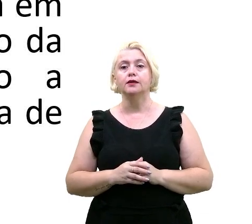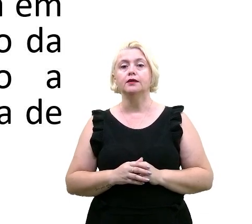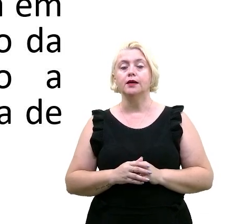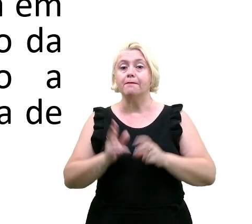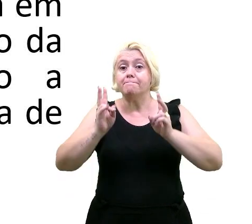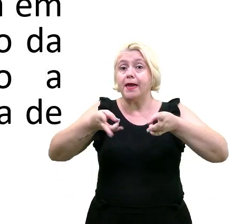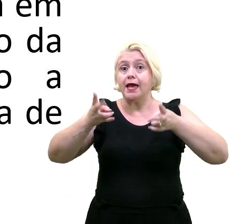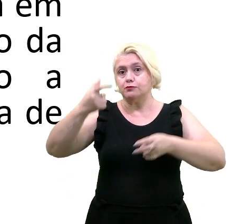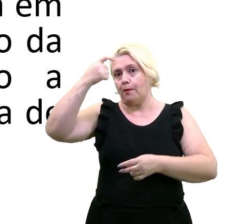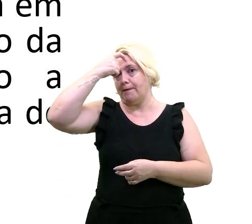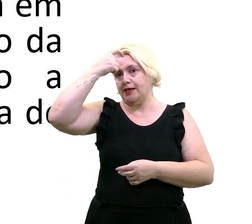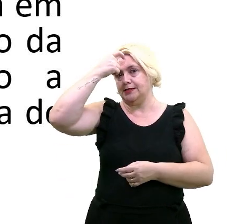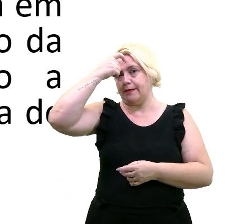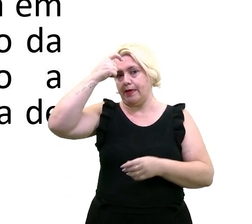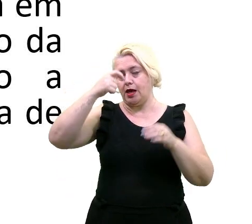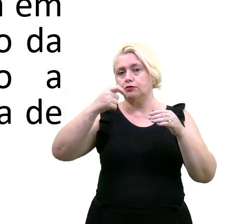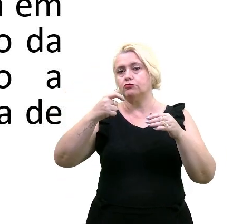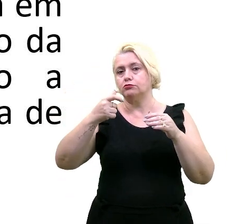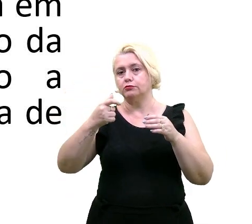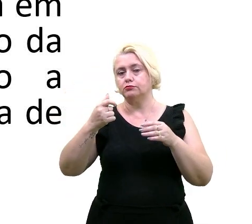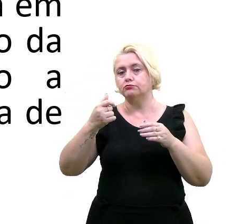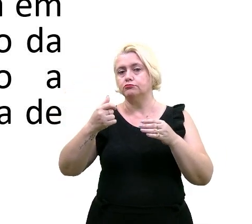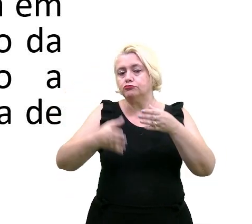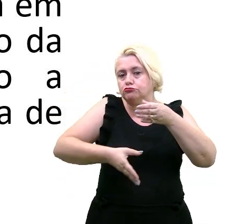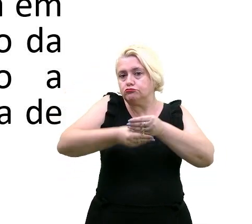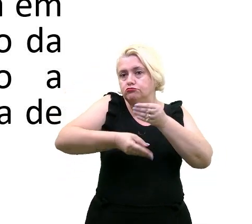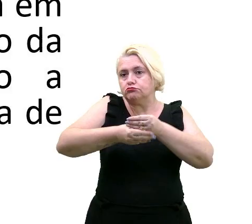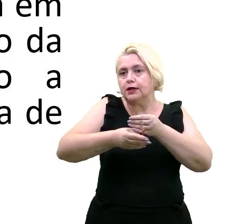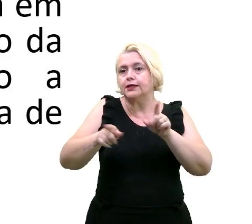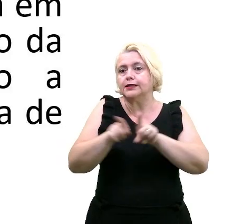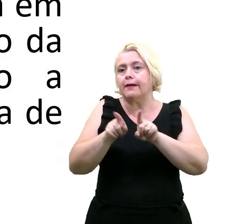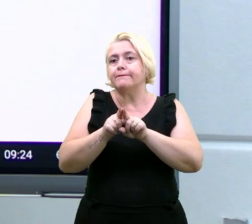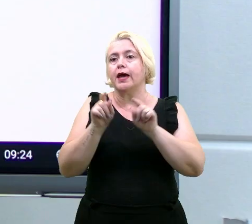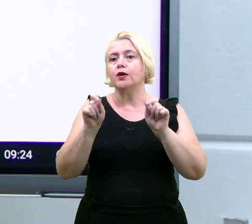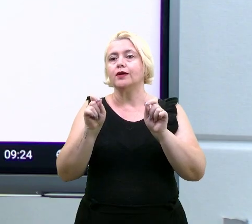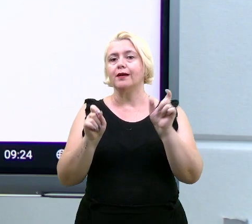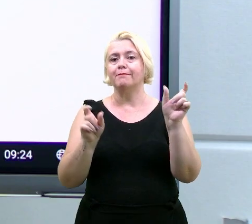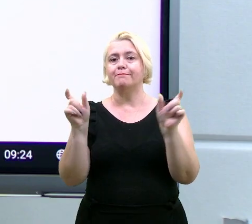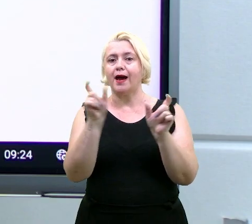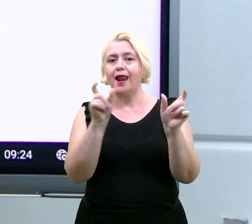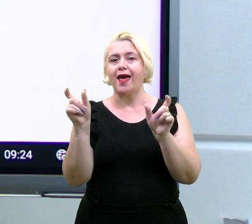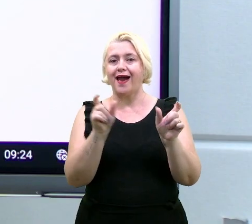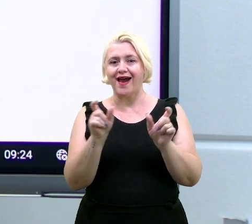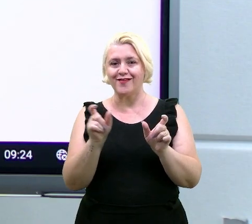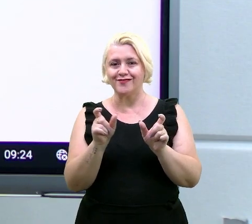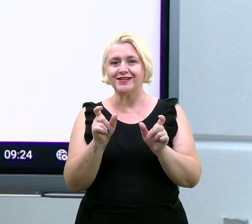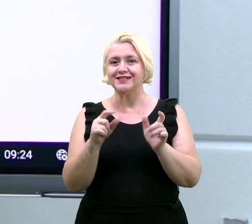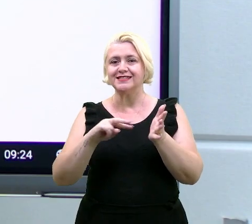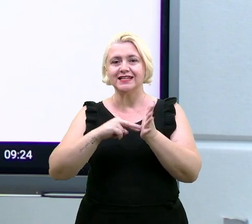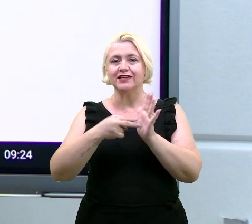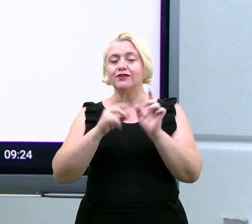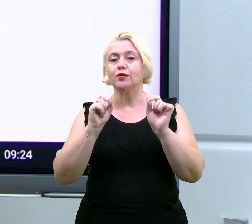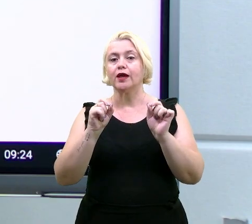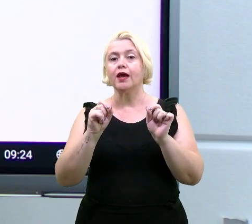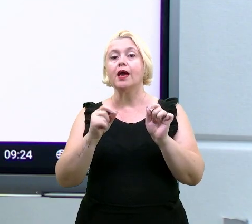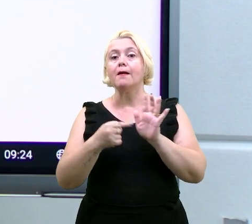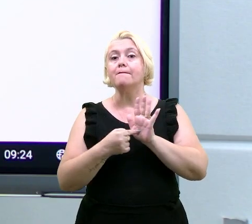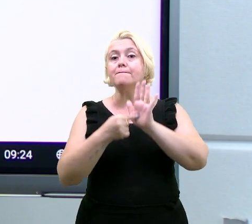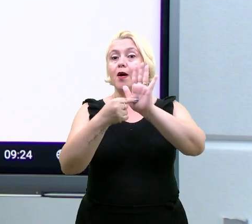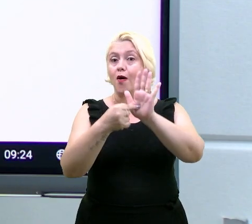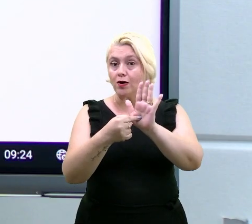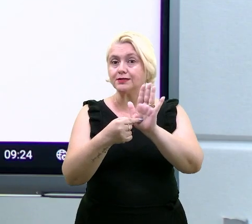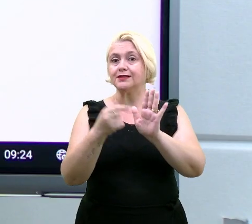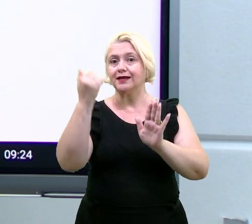de pensamento que também é que que que essas palavrinhas esses termos fazem eles mostram